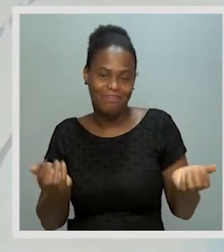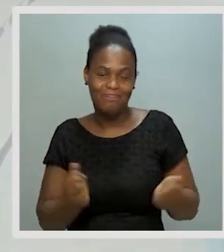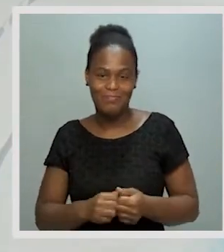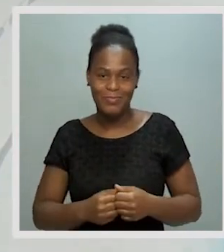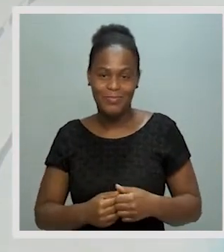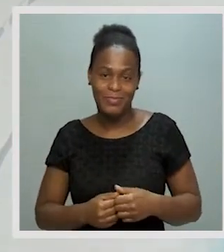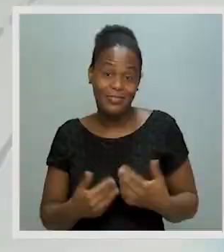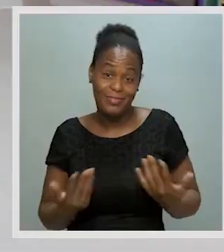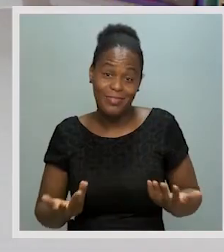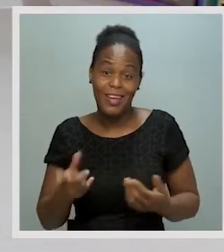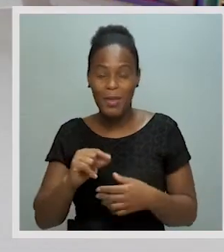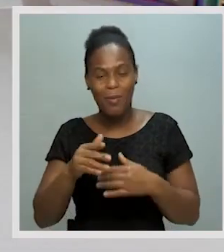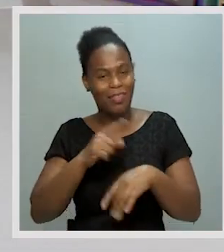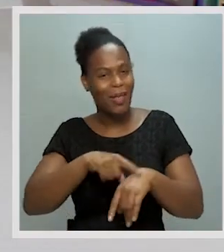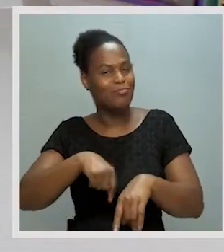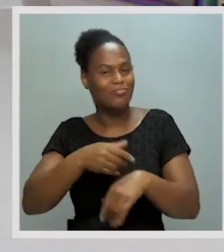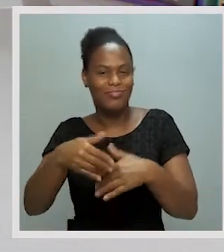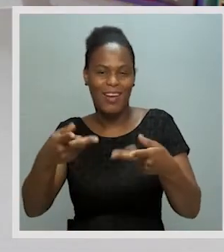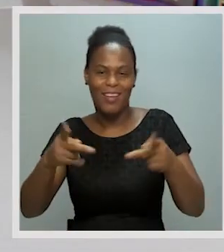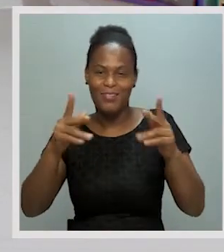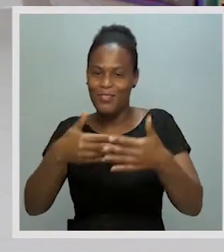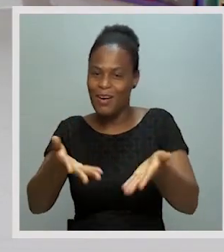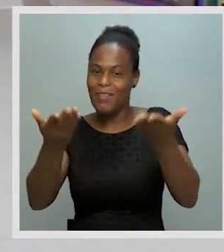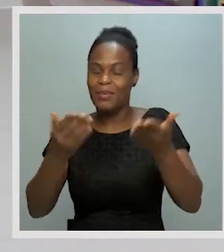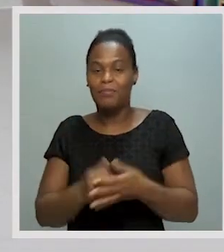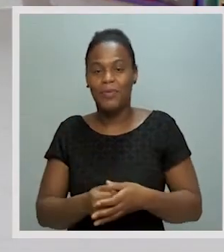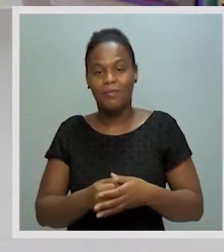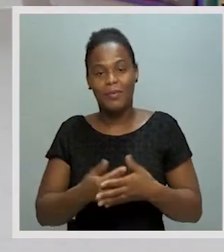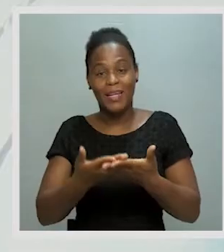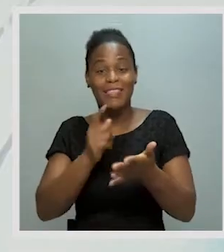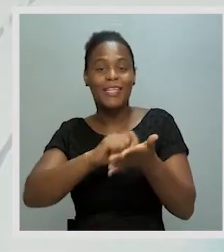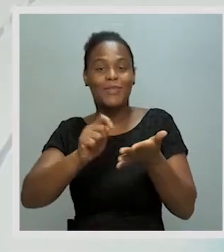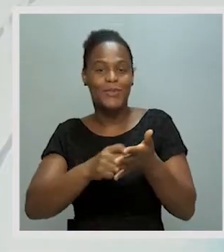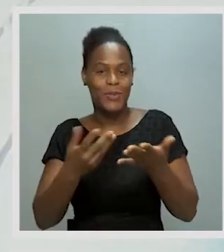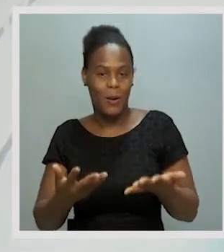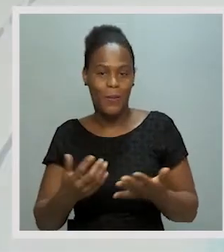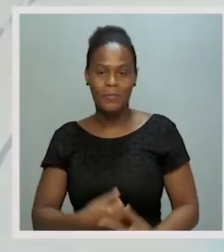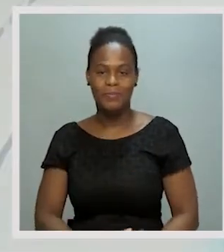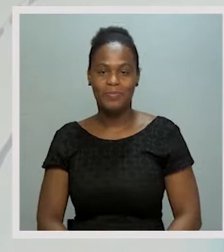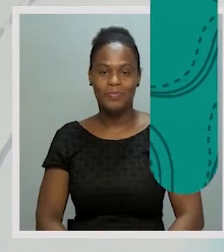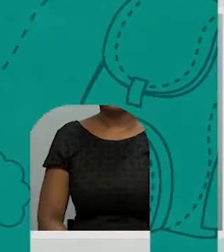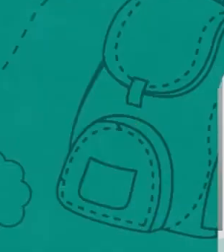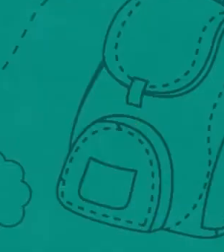tá? E passar o tempo também. Eu vou deixar-vos um exercício.